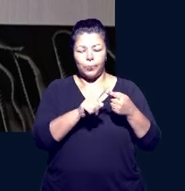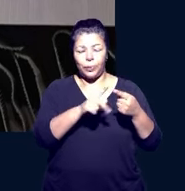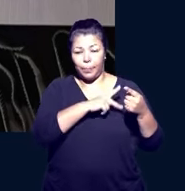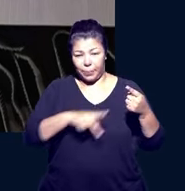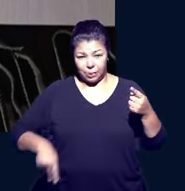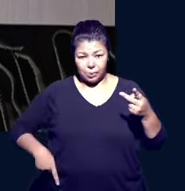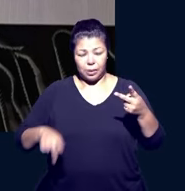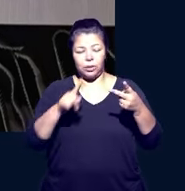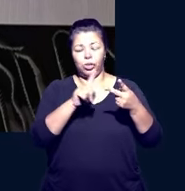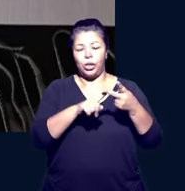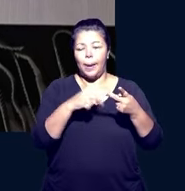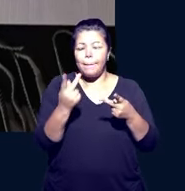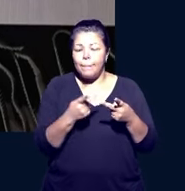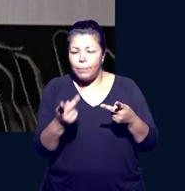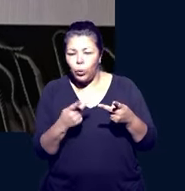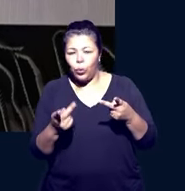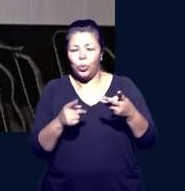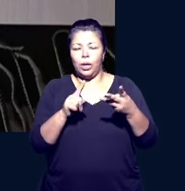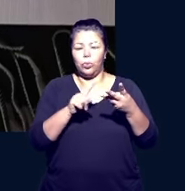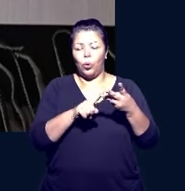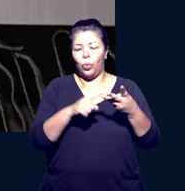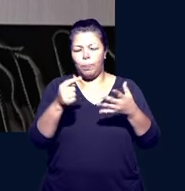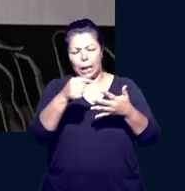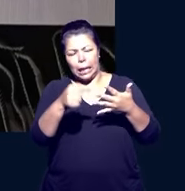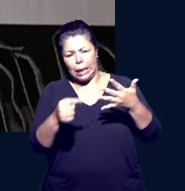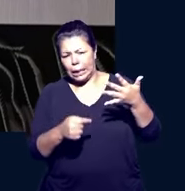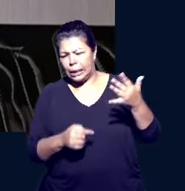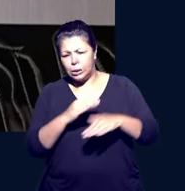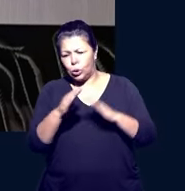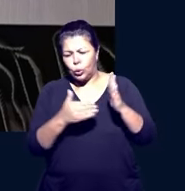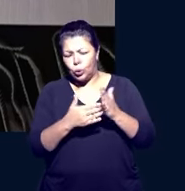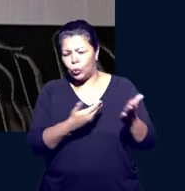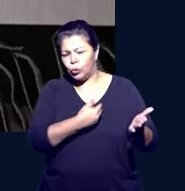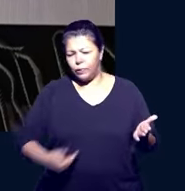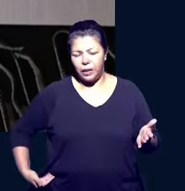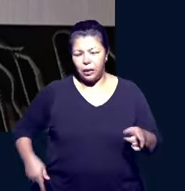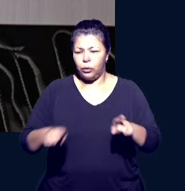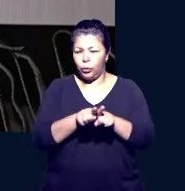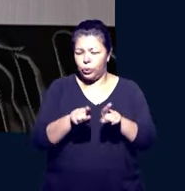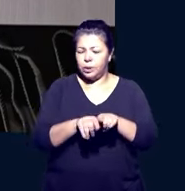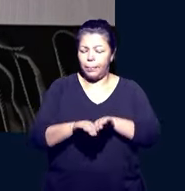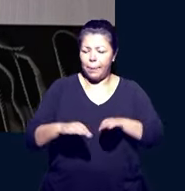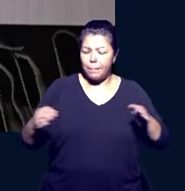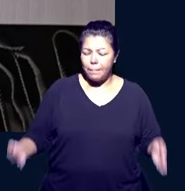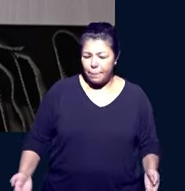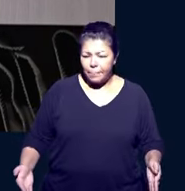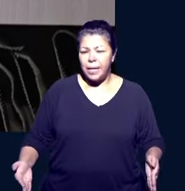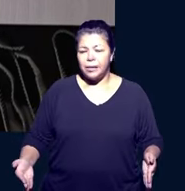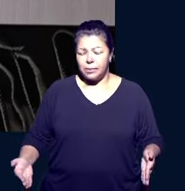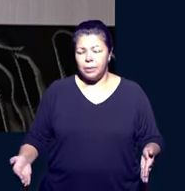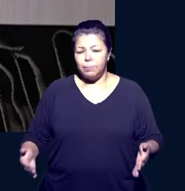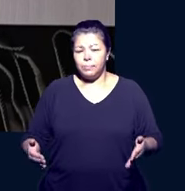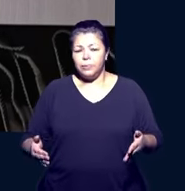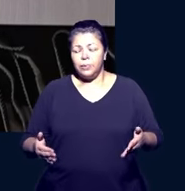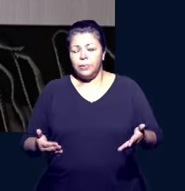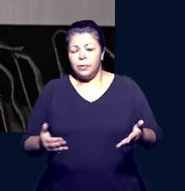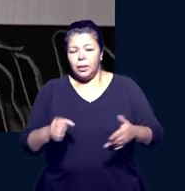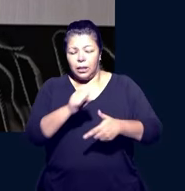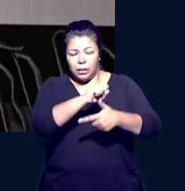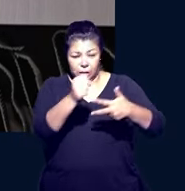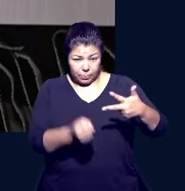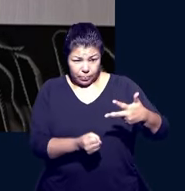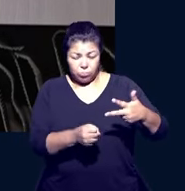da República a mesa da câmara a mesa do Senado todos os governadores todas as mesas de Assembleia Legislativa todos os partidos políticos